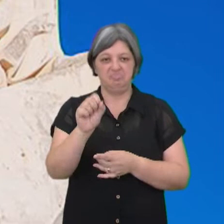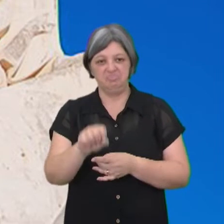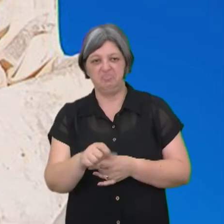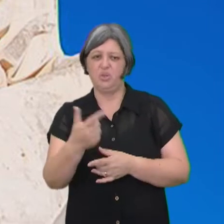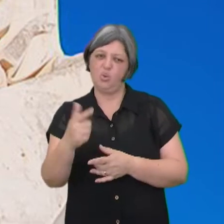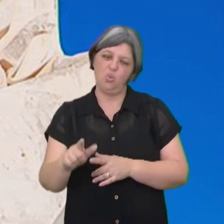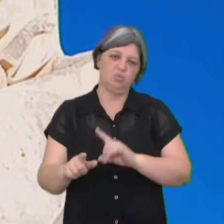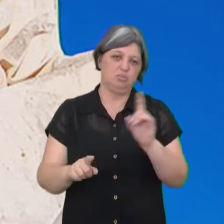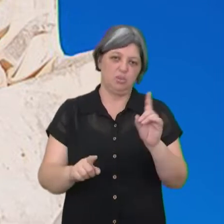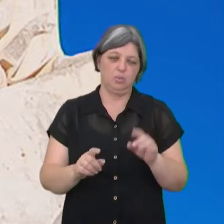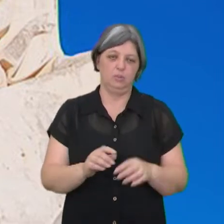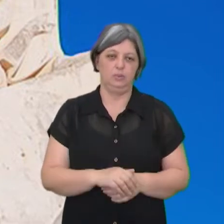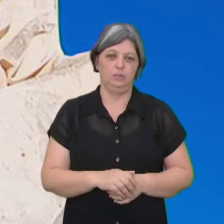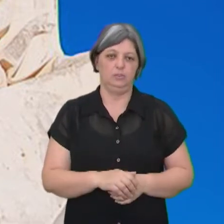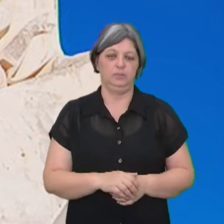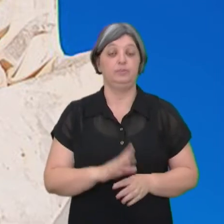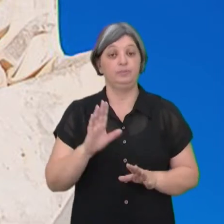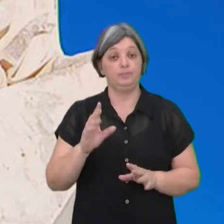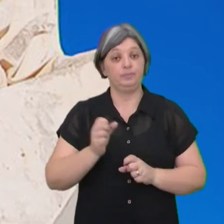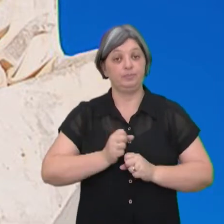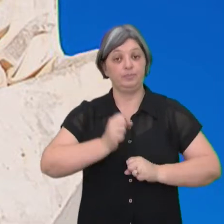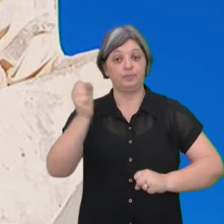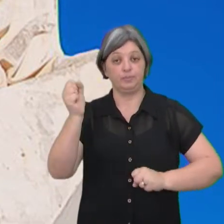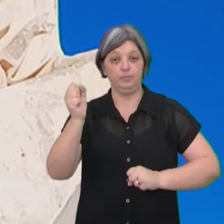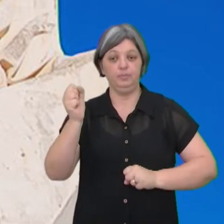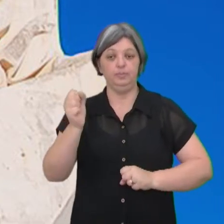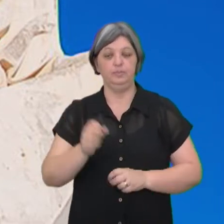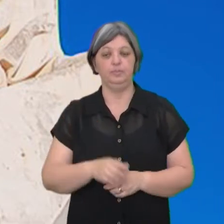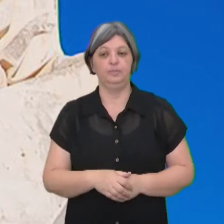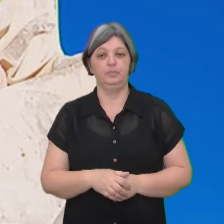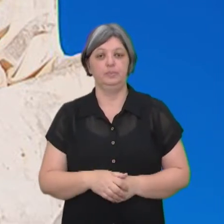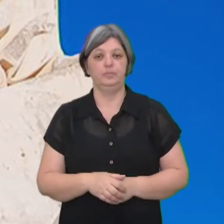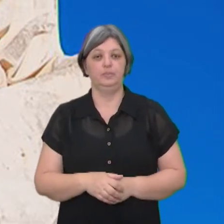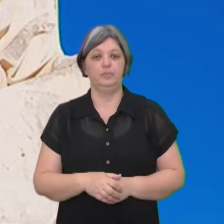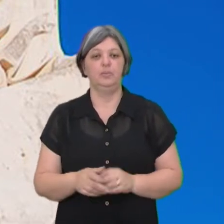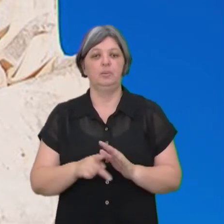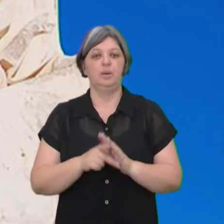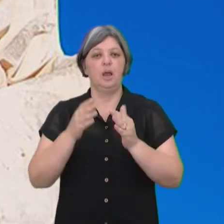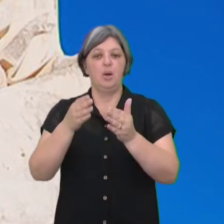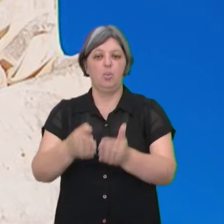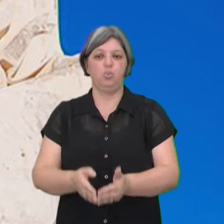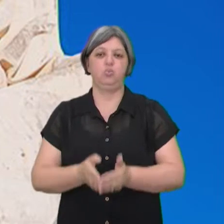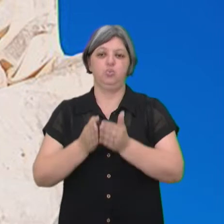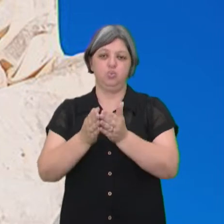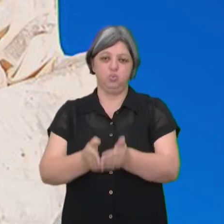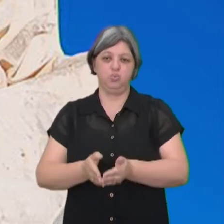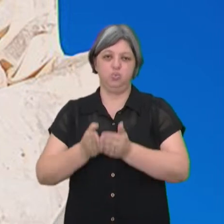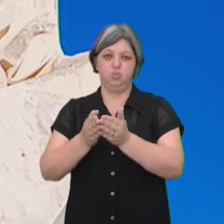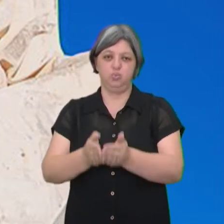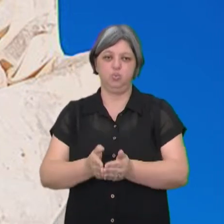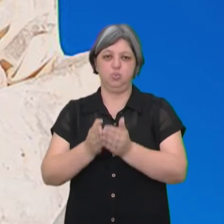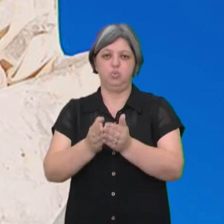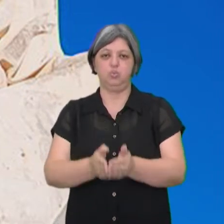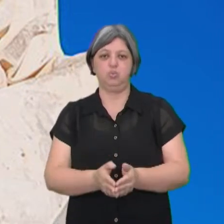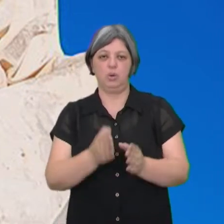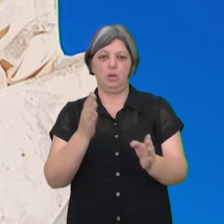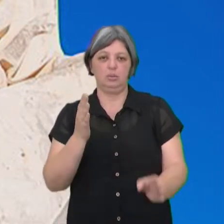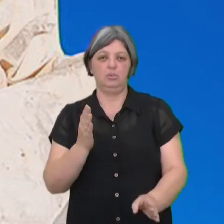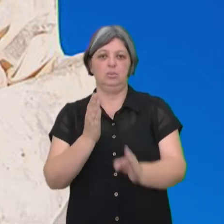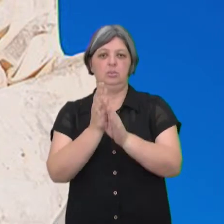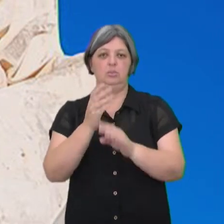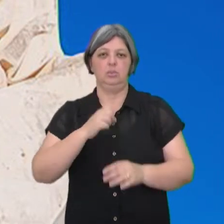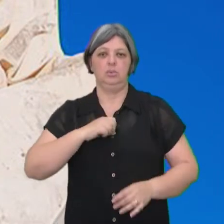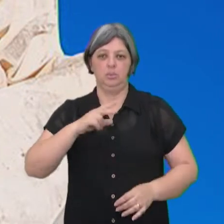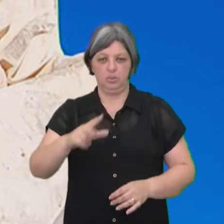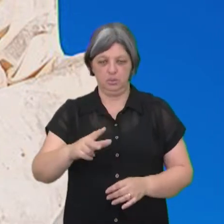tanto, mas assim, heróis aí das grandes navegações, dos descobrimentos portugueses, todos eles